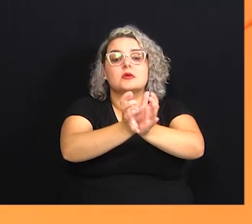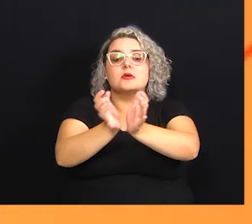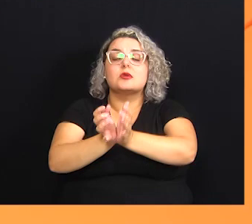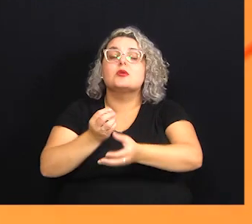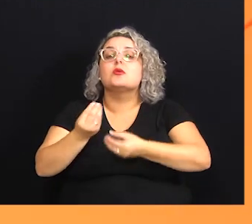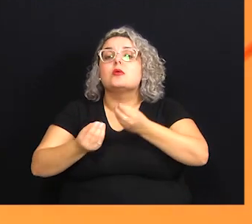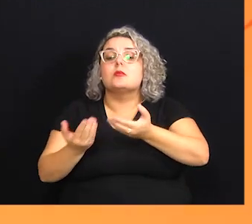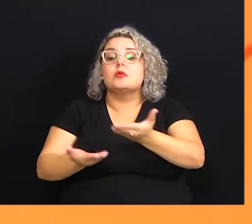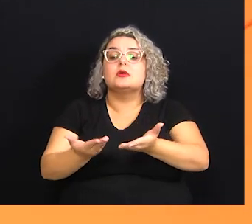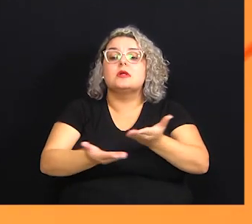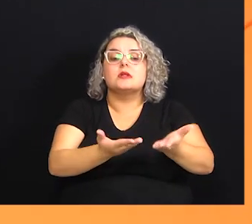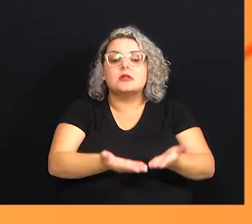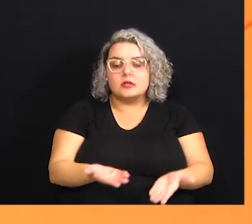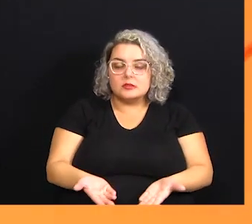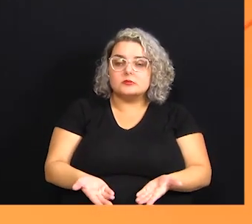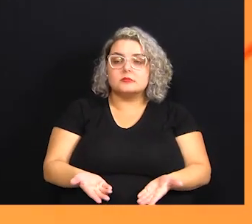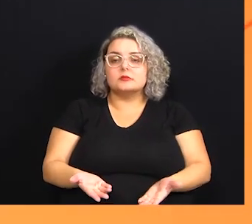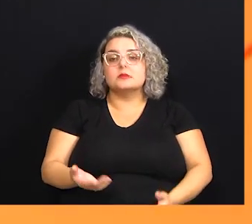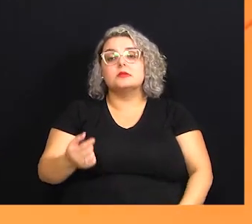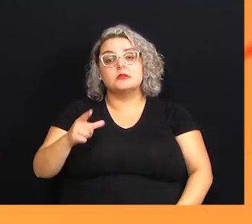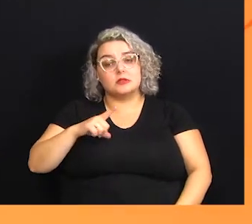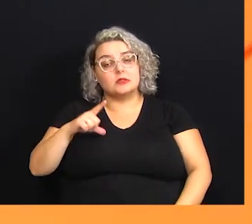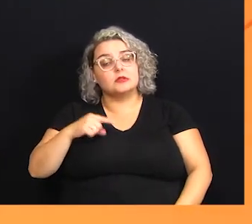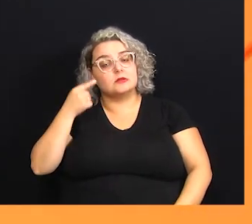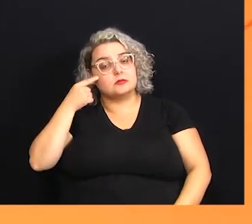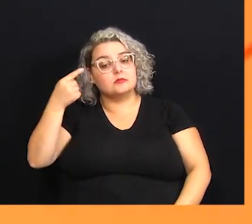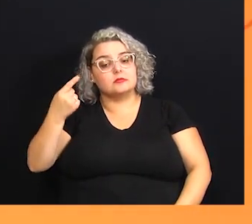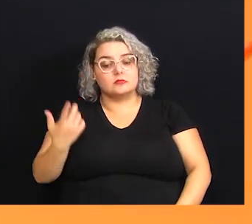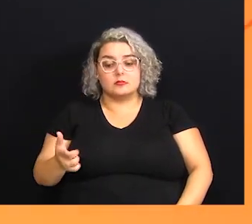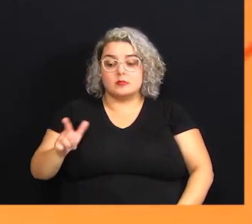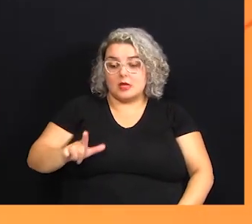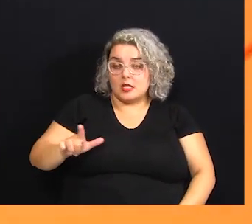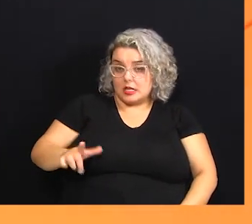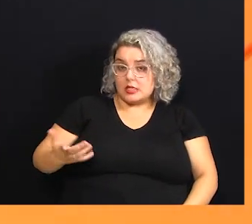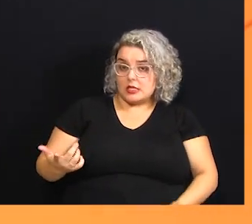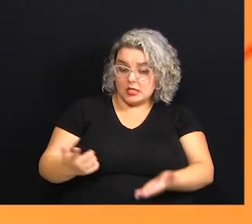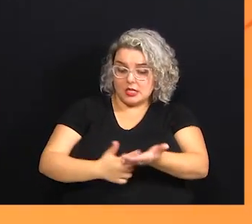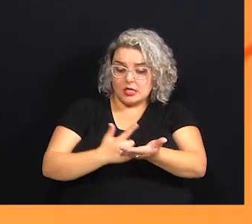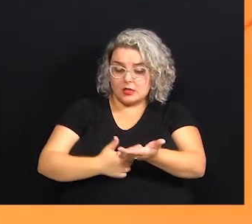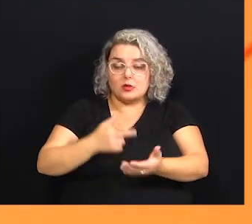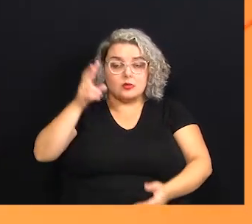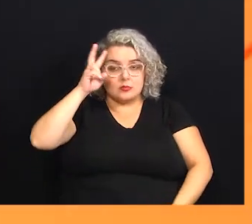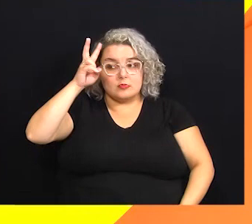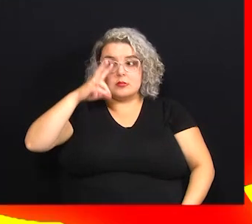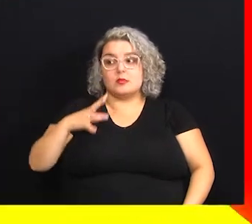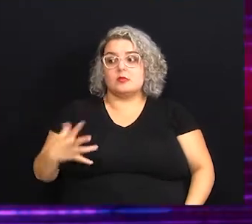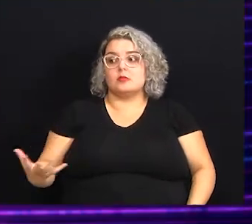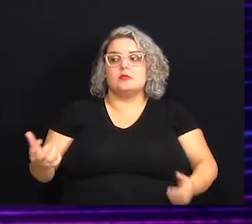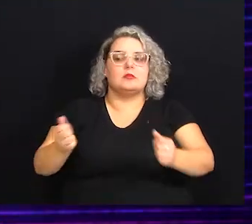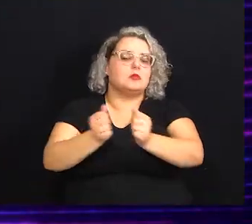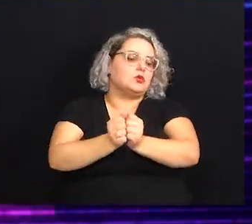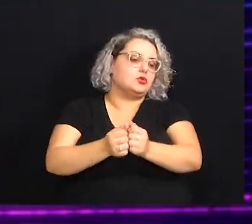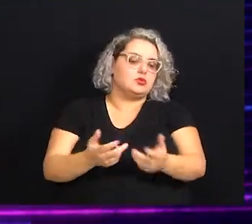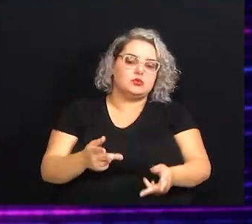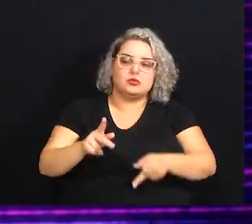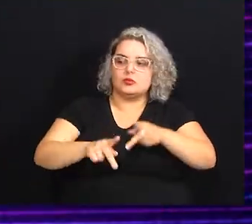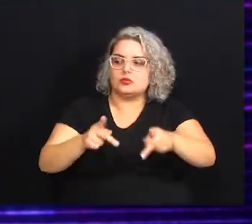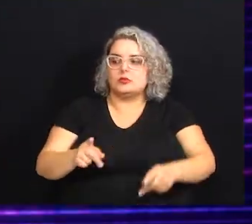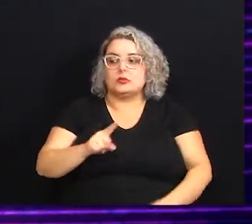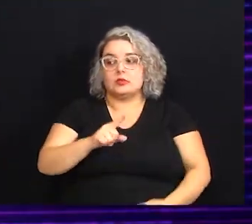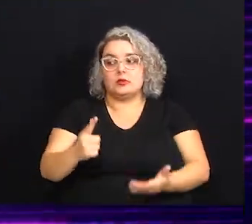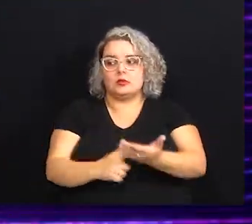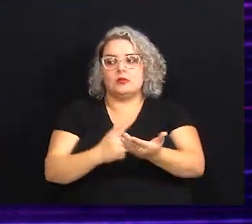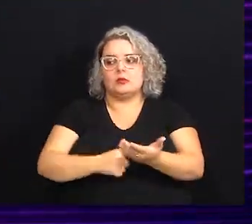para saber como lidar com elas. E tendo a abordagem do Fardo da Lucidez, uma abordagem literária numa história, fica mais diluído para qualquer público. Não é um